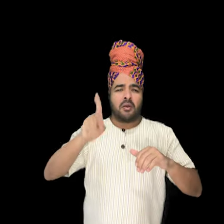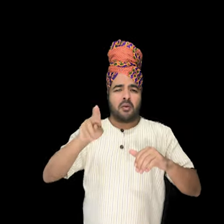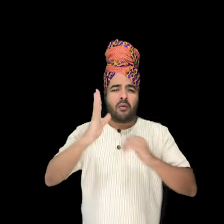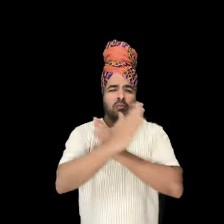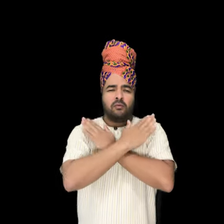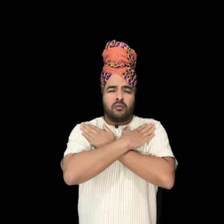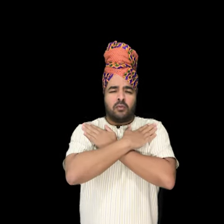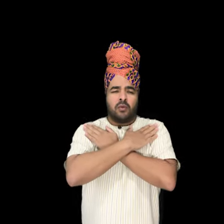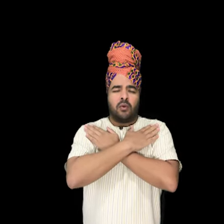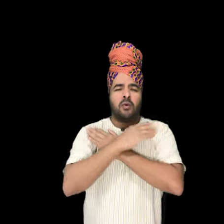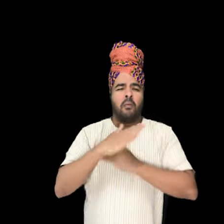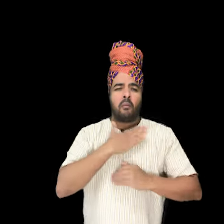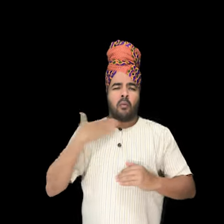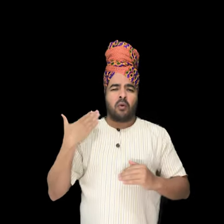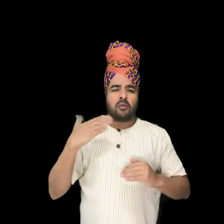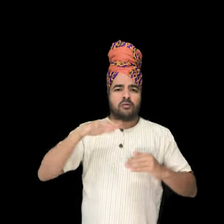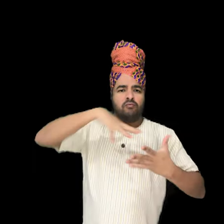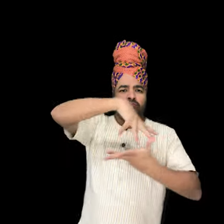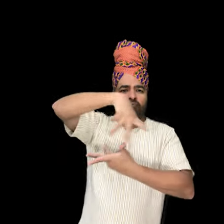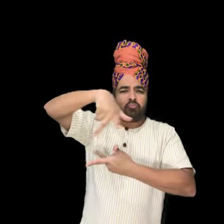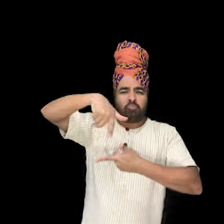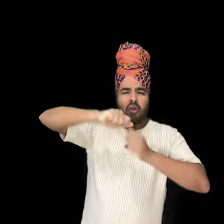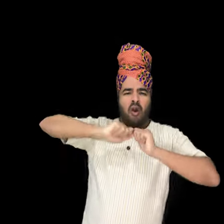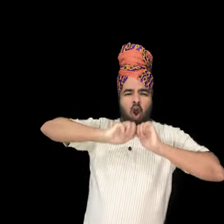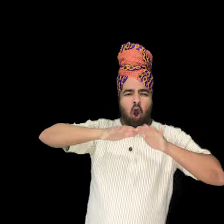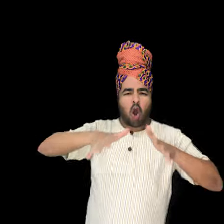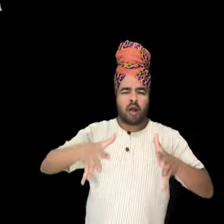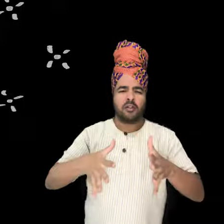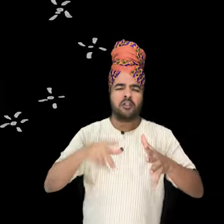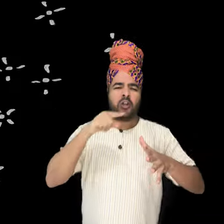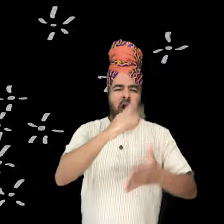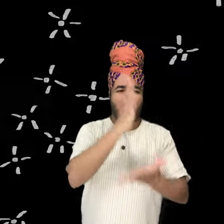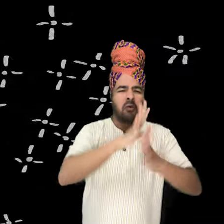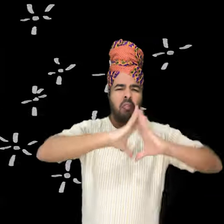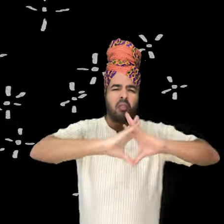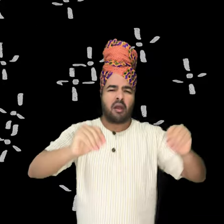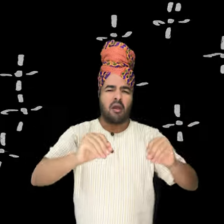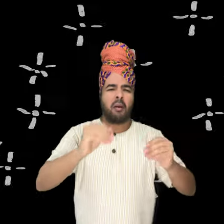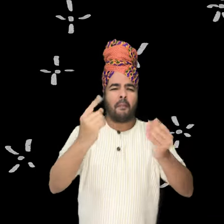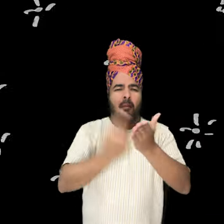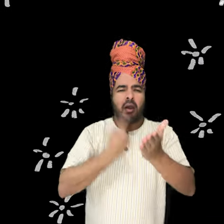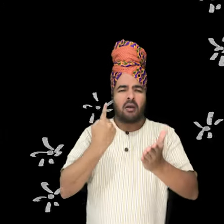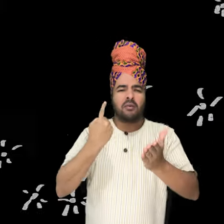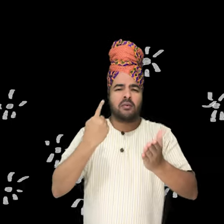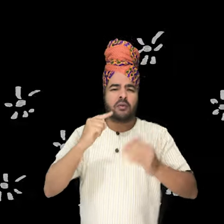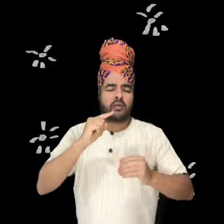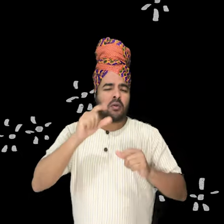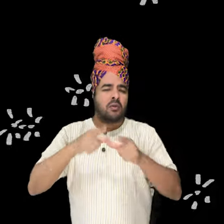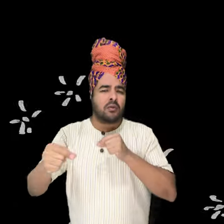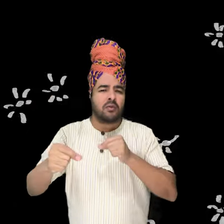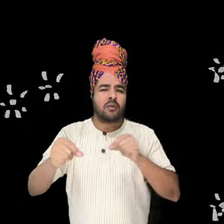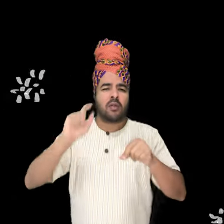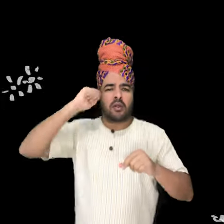morte trânsito em todos os continentes sem fabricantes orientais negros